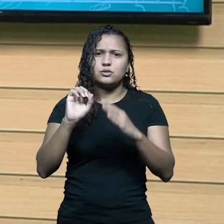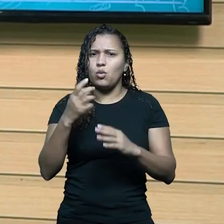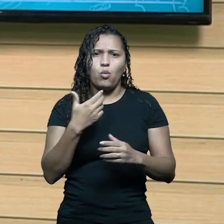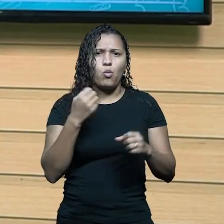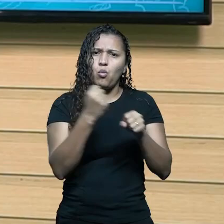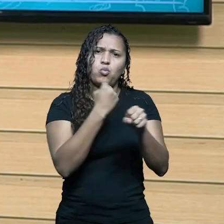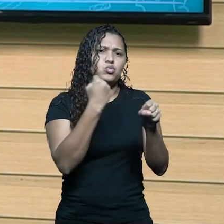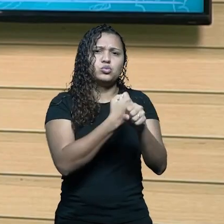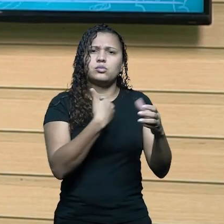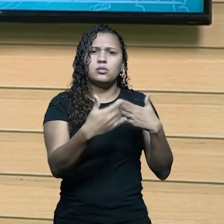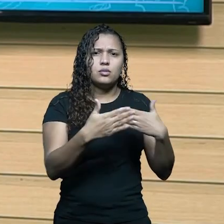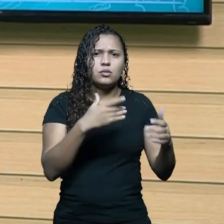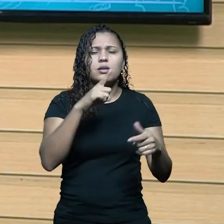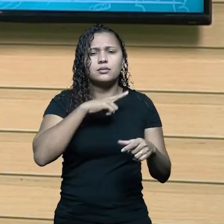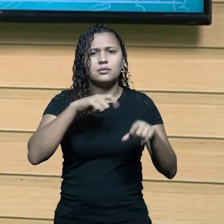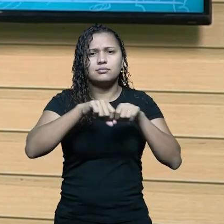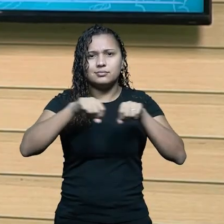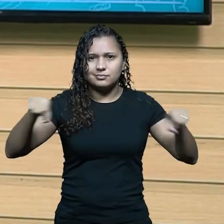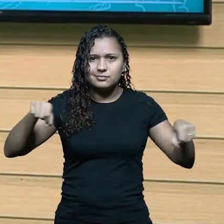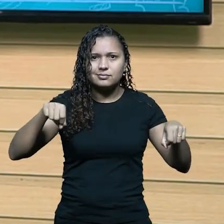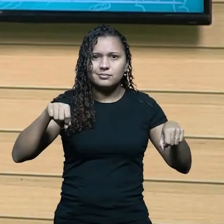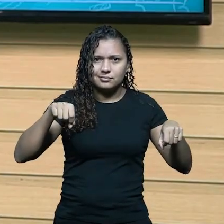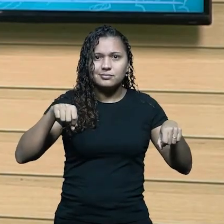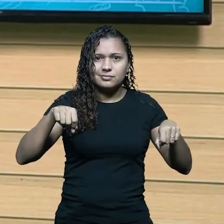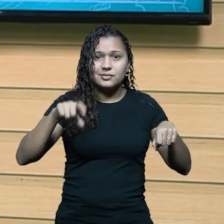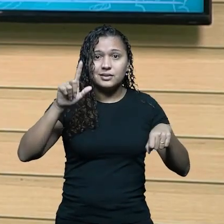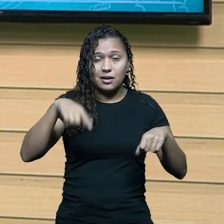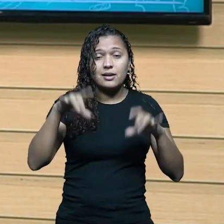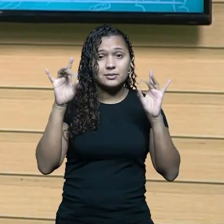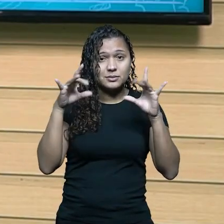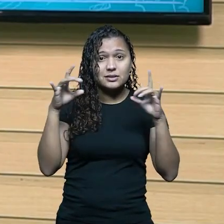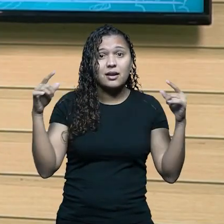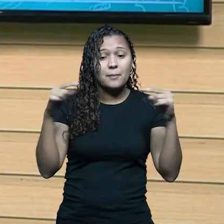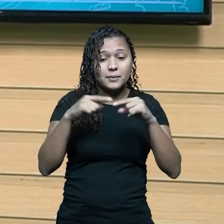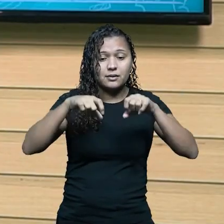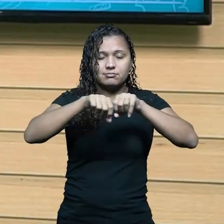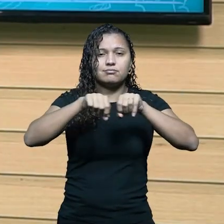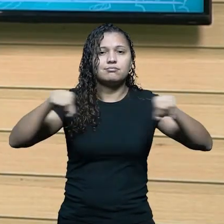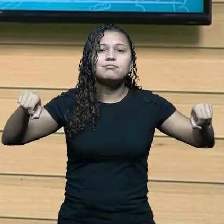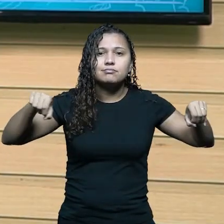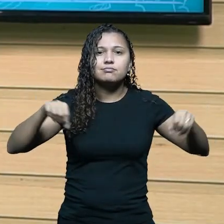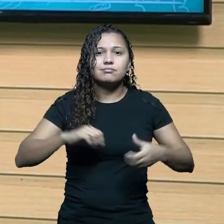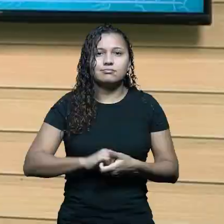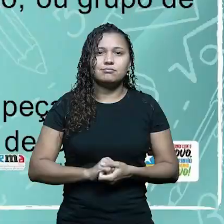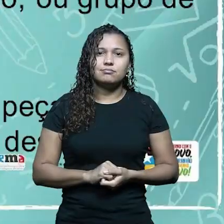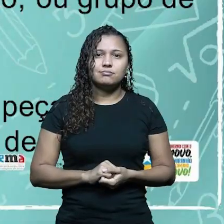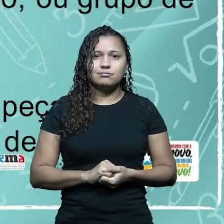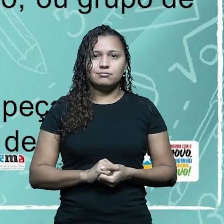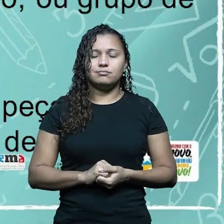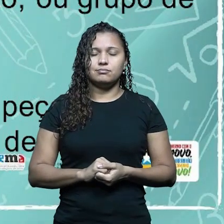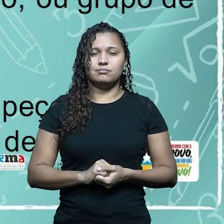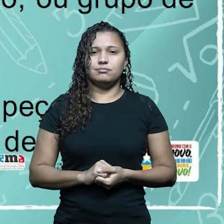outra construção qualquer, a tubulação. Então é só uma planta específica para a tubulação.